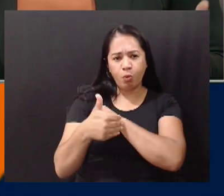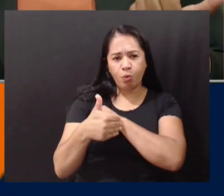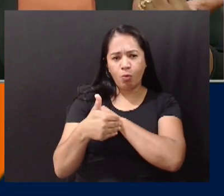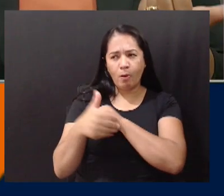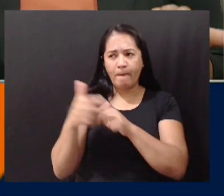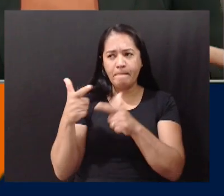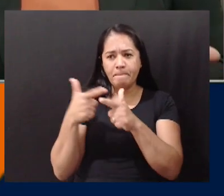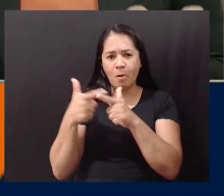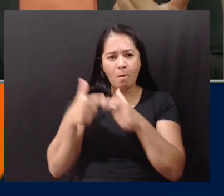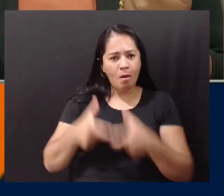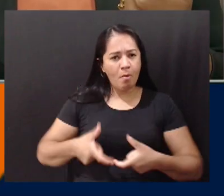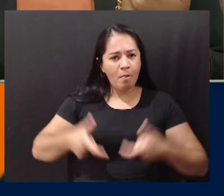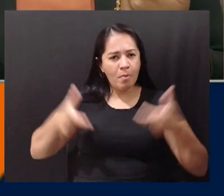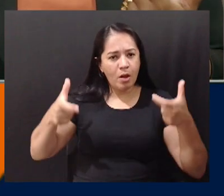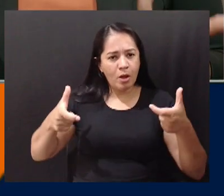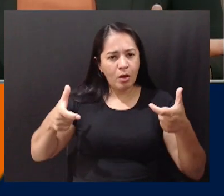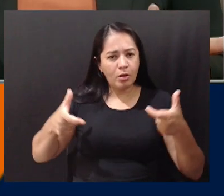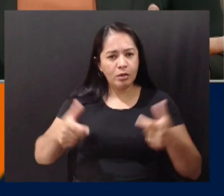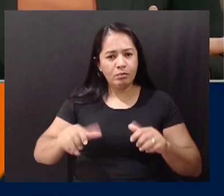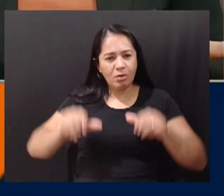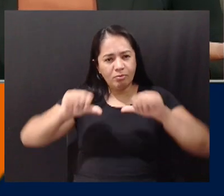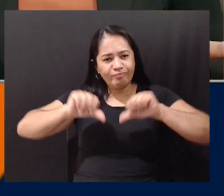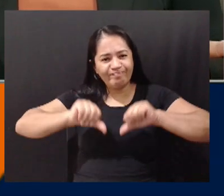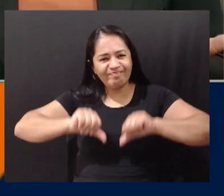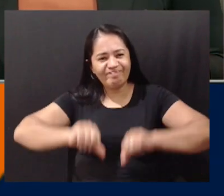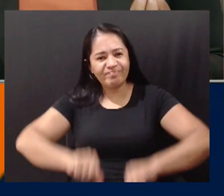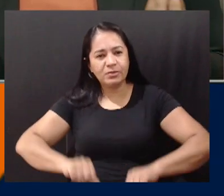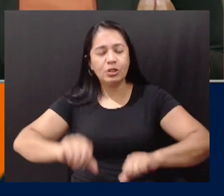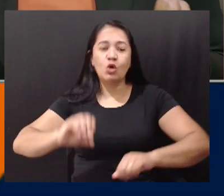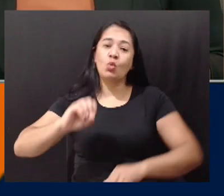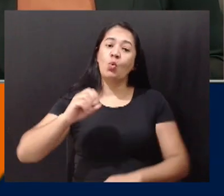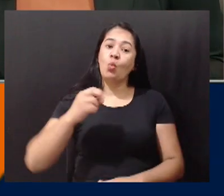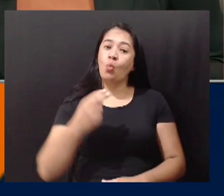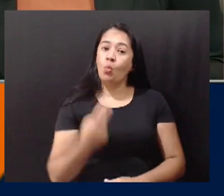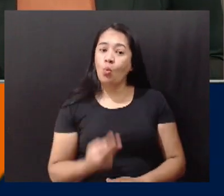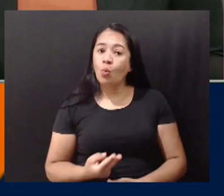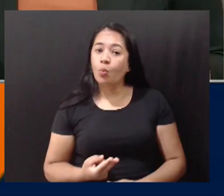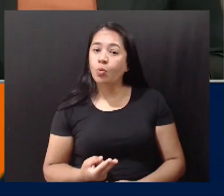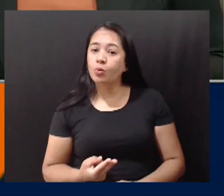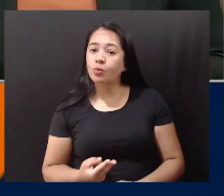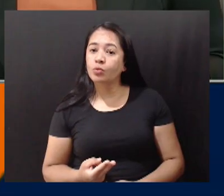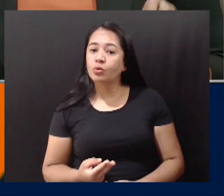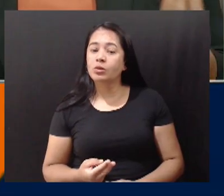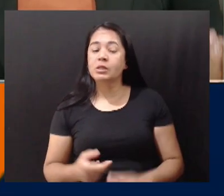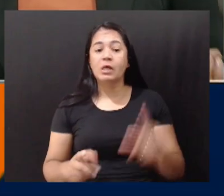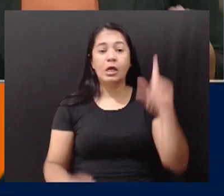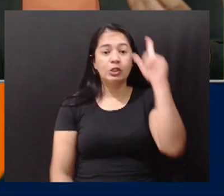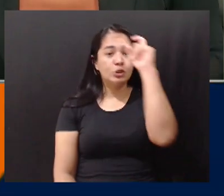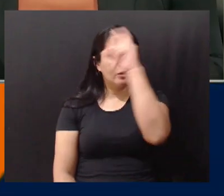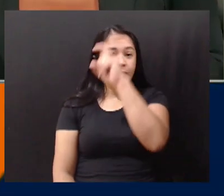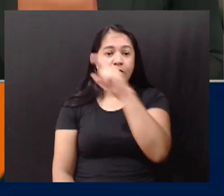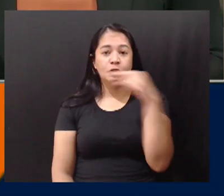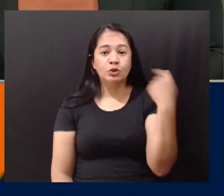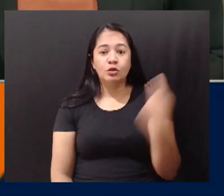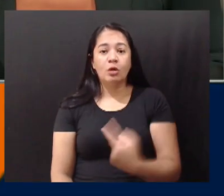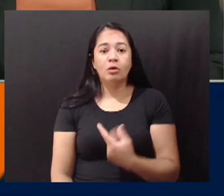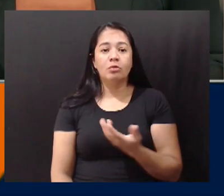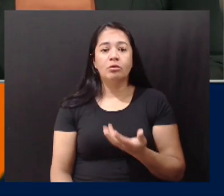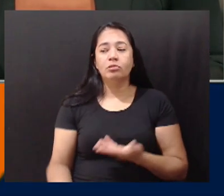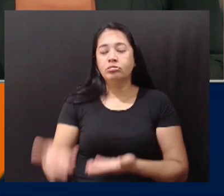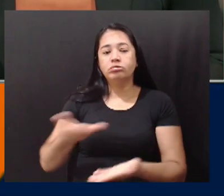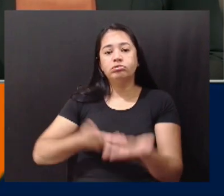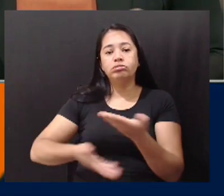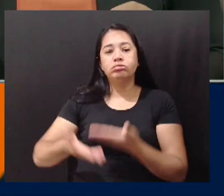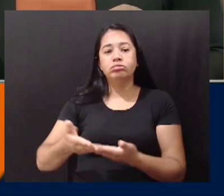maiores, como baixa autoestima, ou simples dificuldade da gente lidar com o tédio no dia